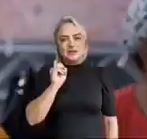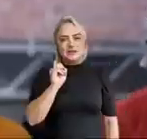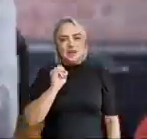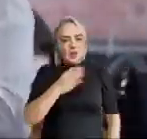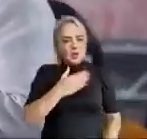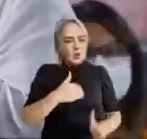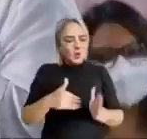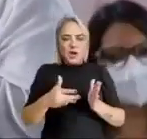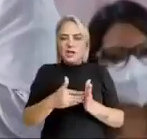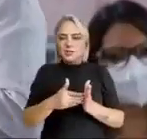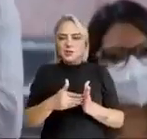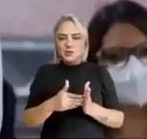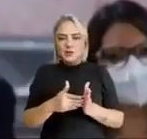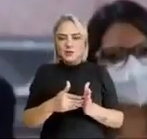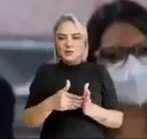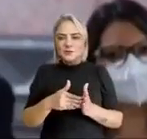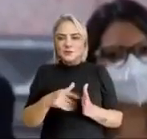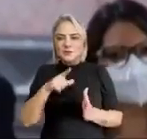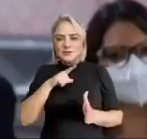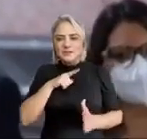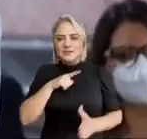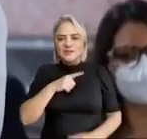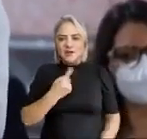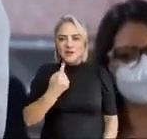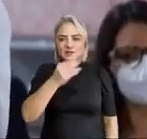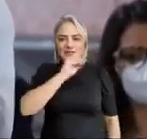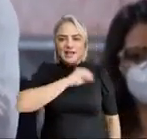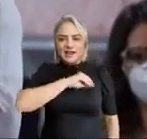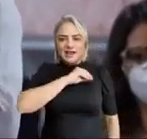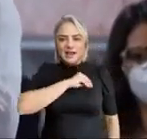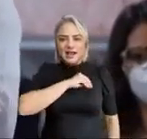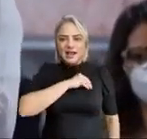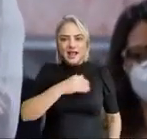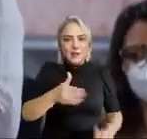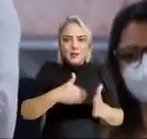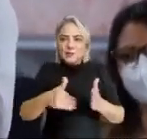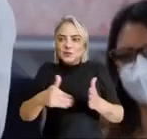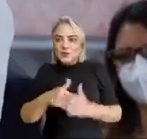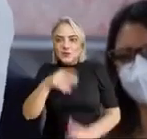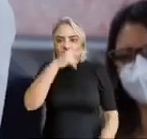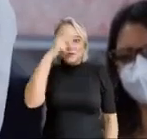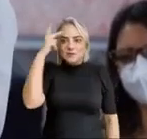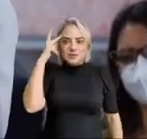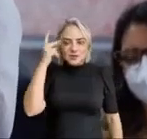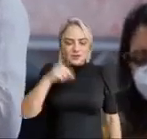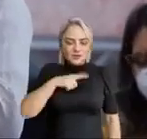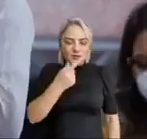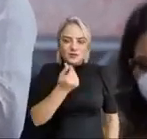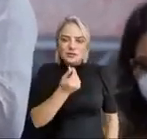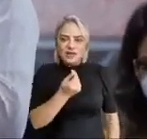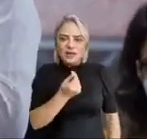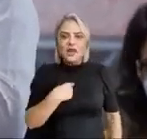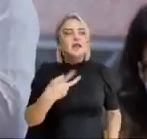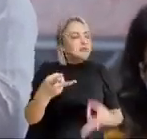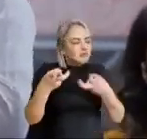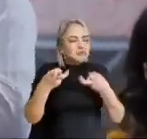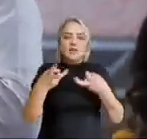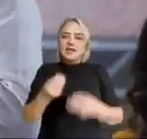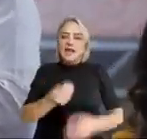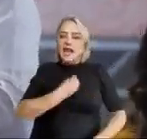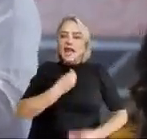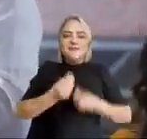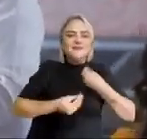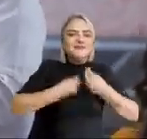Suplicy, estiver recebendo um salário, quando todo mundo tiver um dinheirinho, eles vão perceber que a vida vai melhorar para